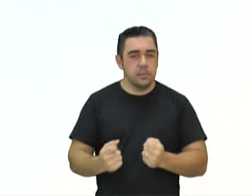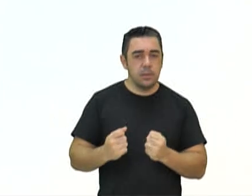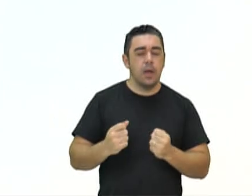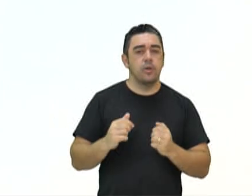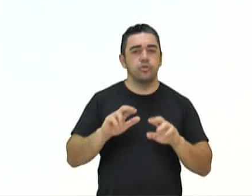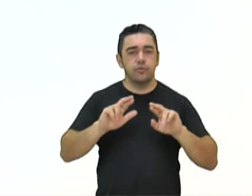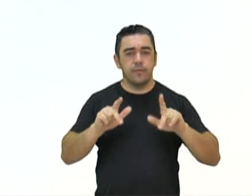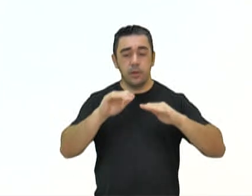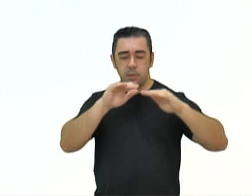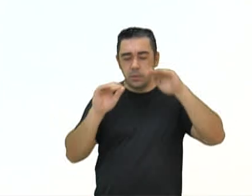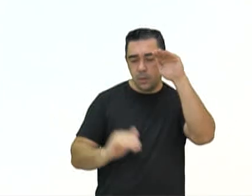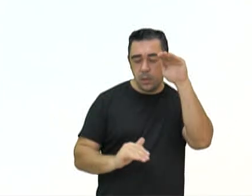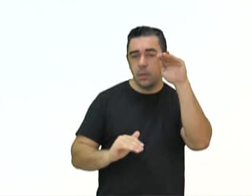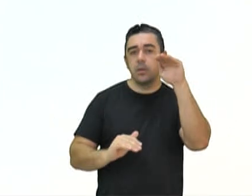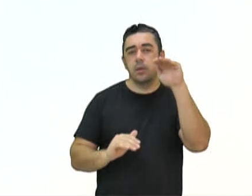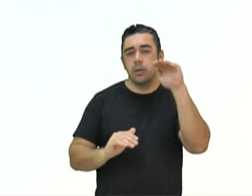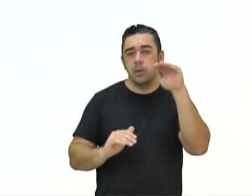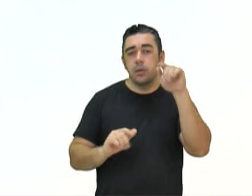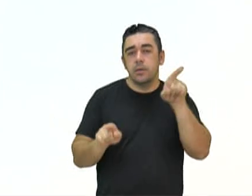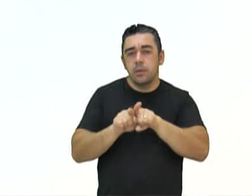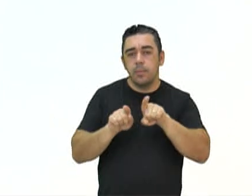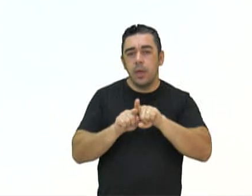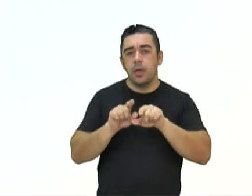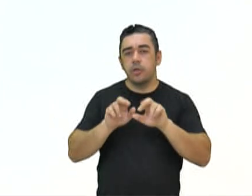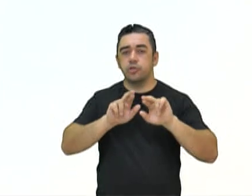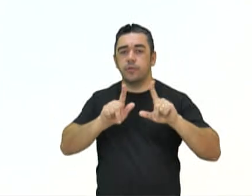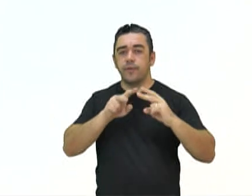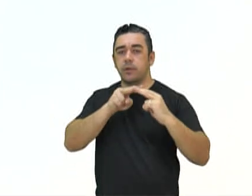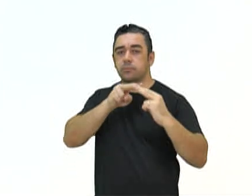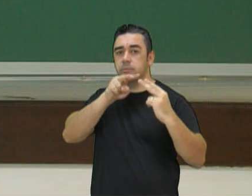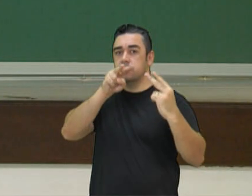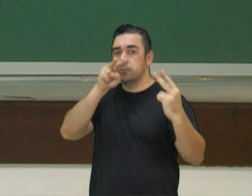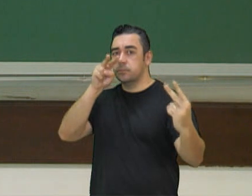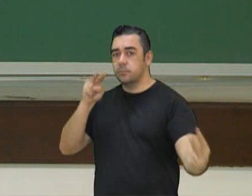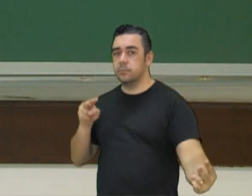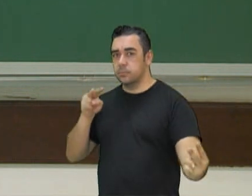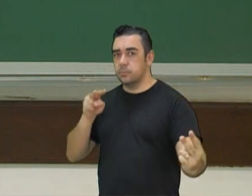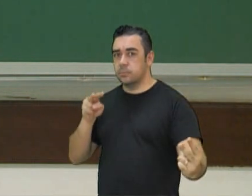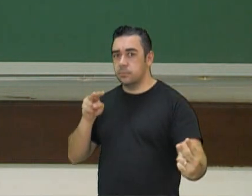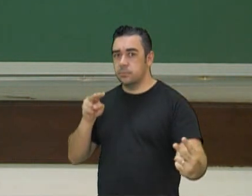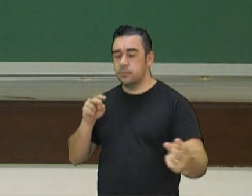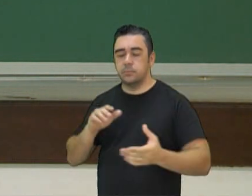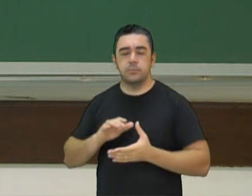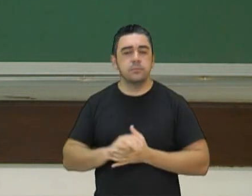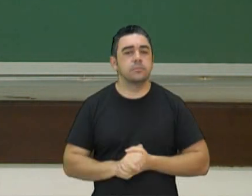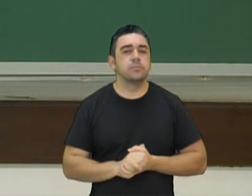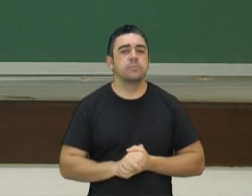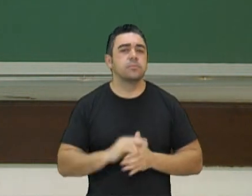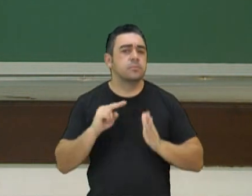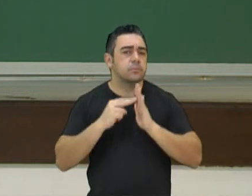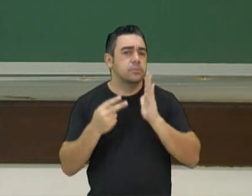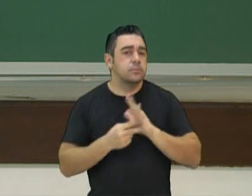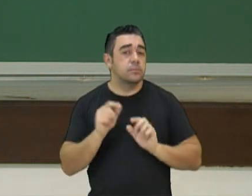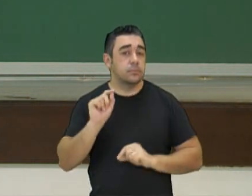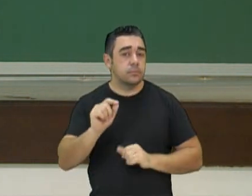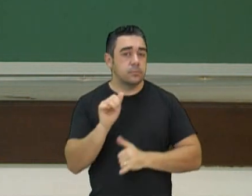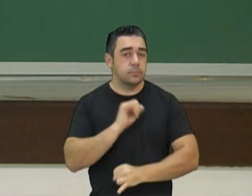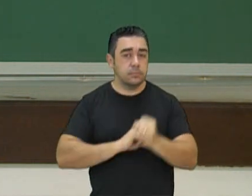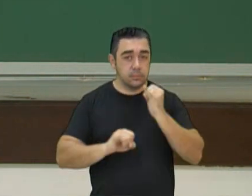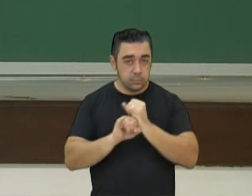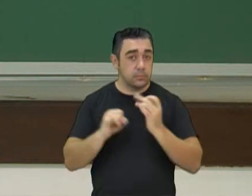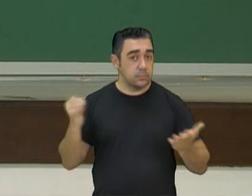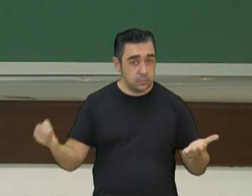desigualdades sociais e os abismos digitais. Então, o que a gente está falando? que a internet tem uma importância,